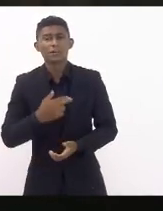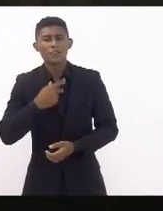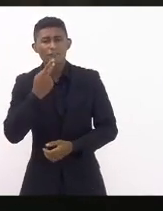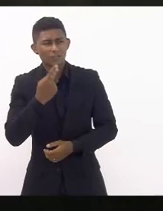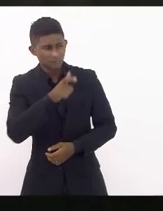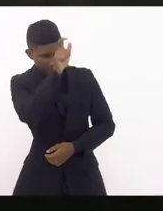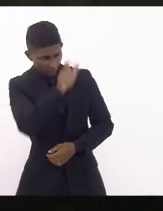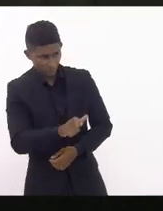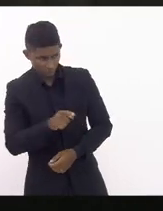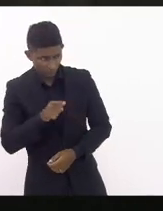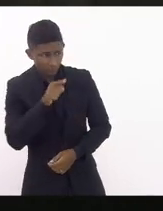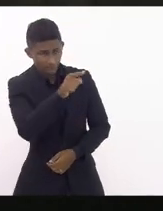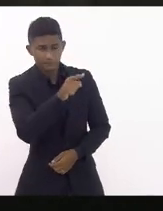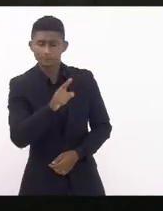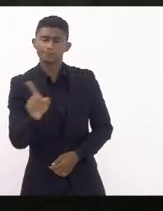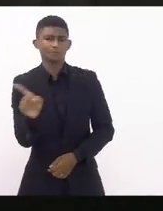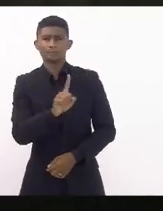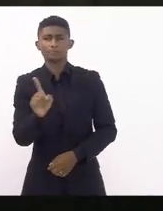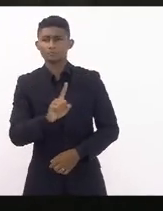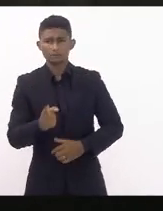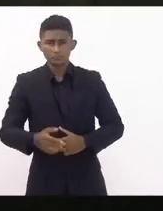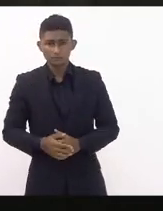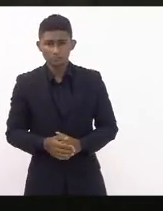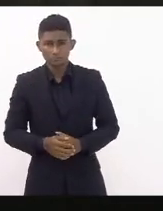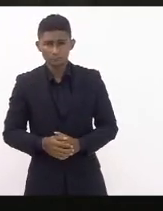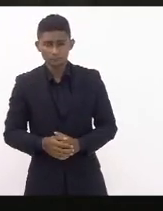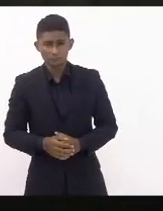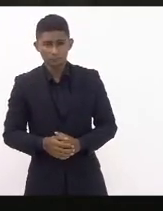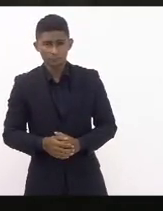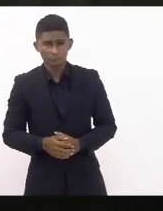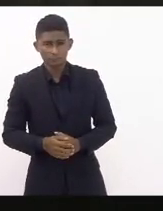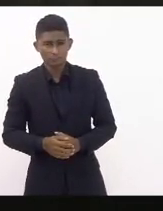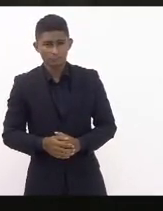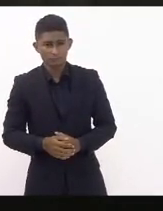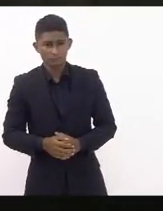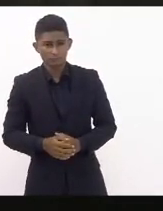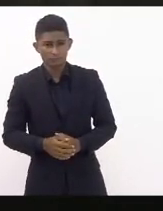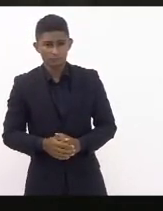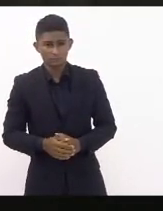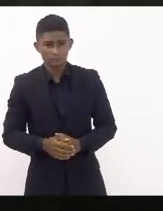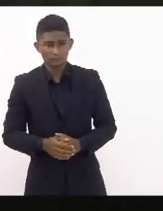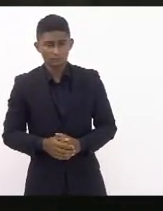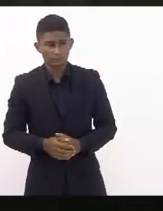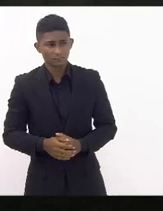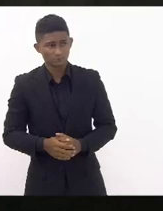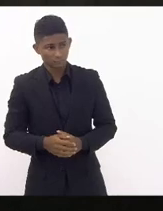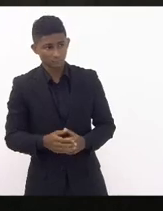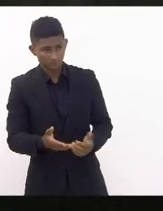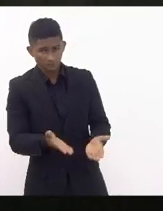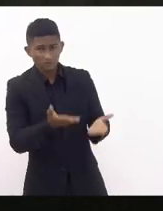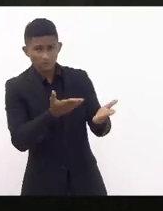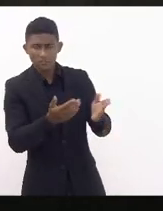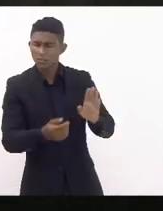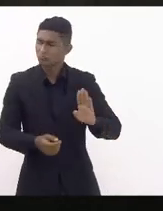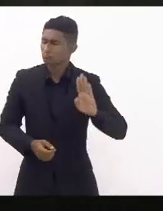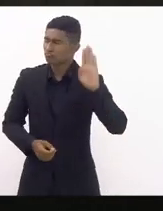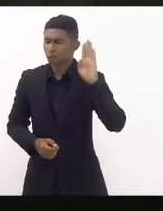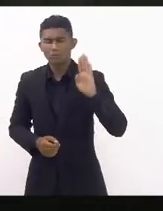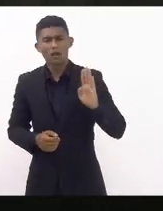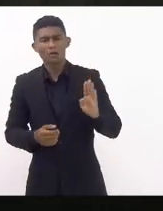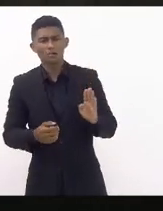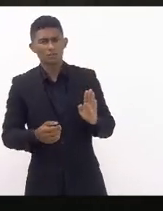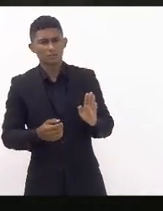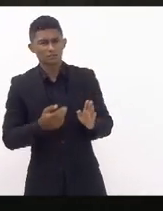Vossa Excelência. Eu não sei por que que Vossa Excelência buscou a palavra para